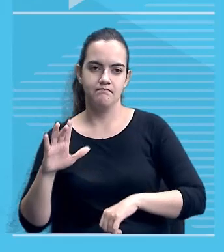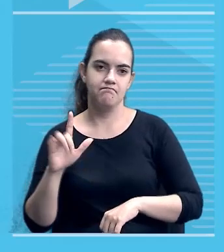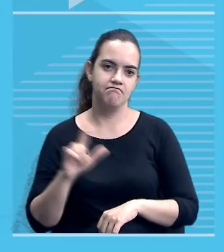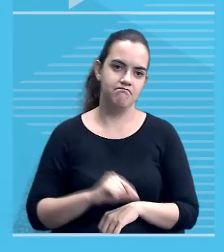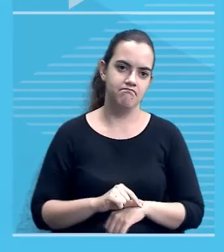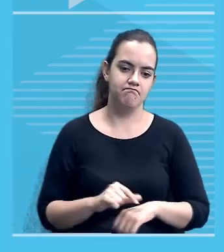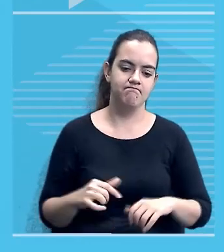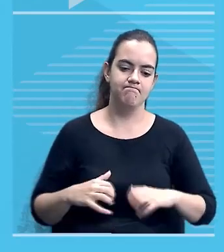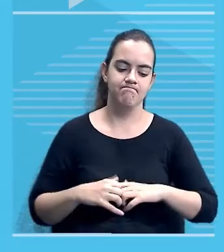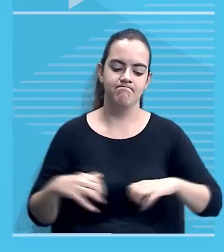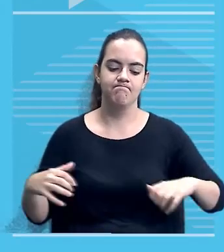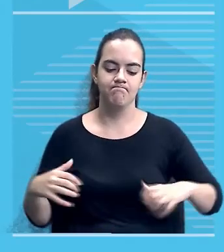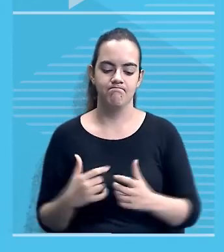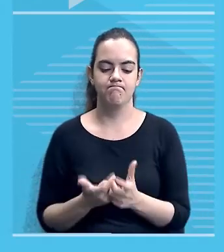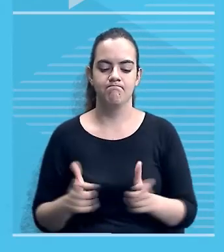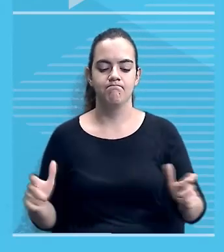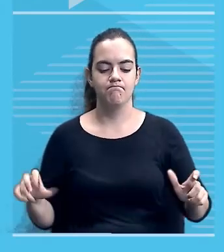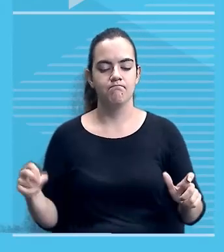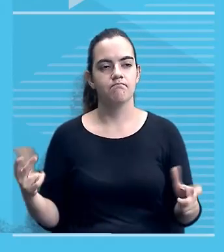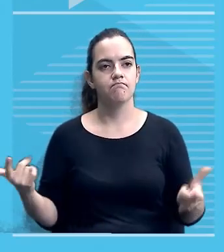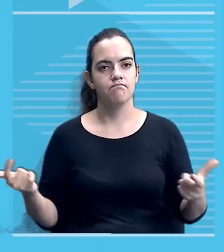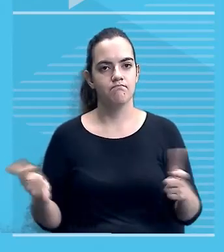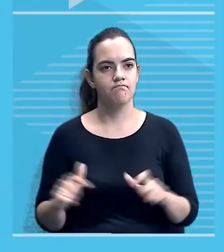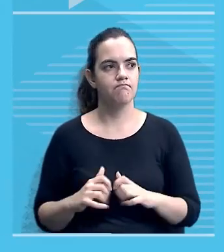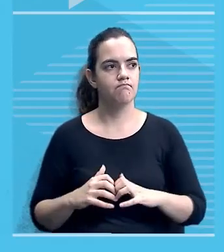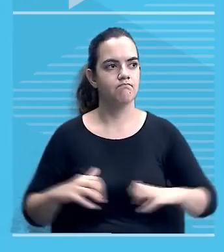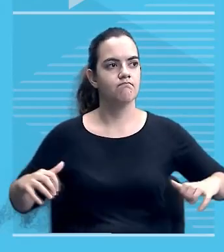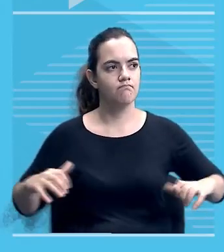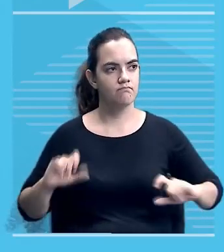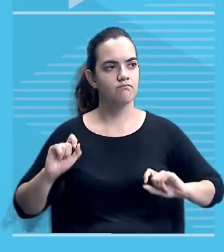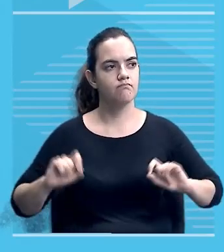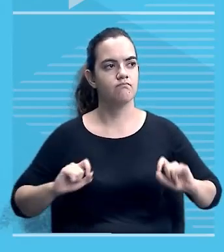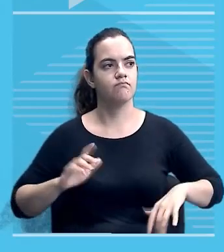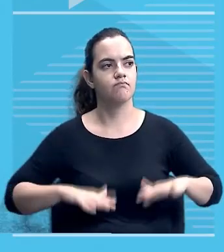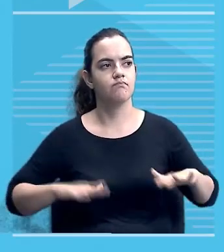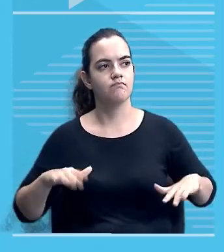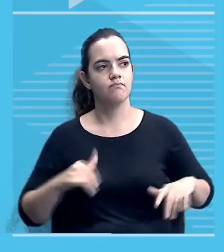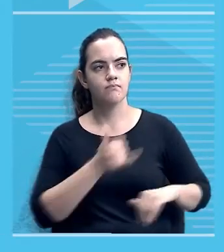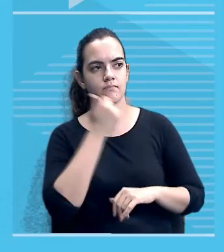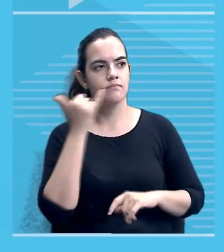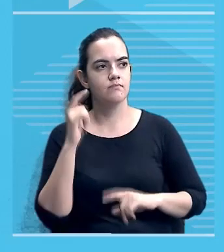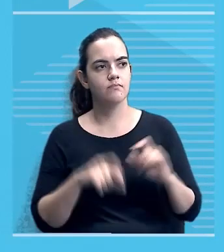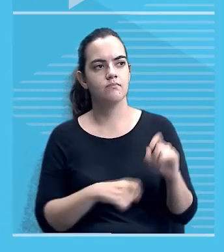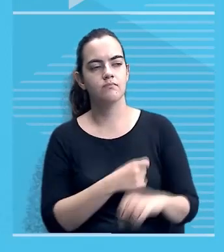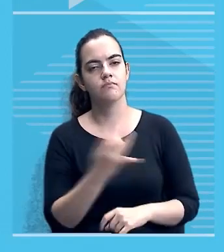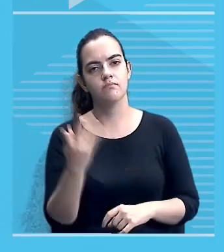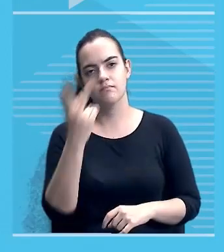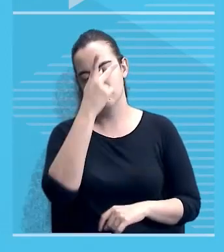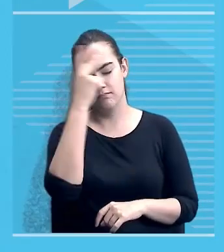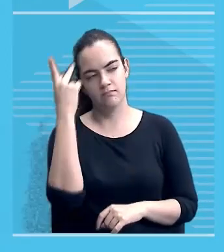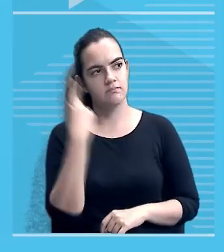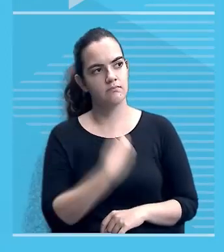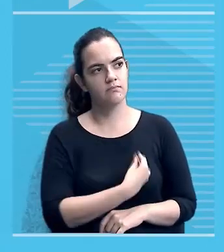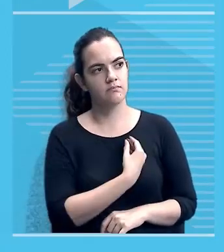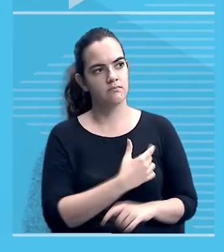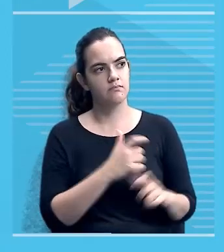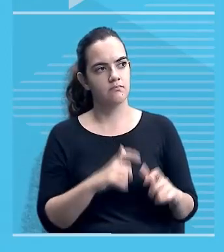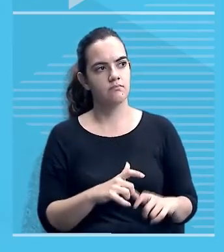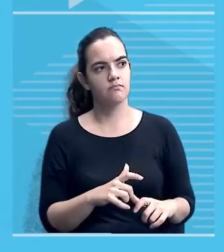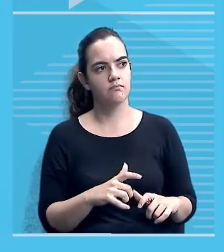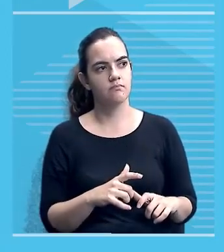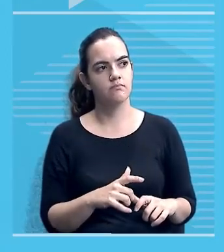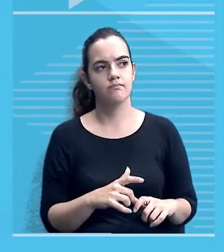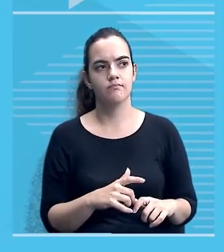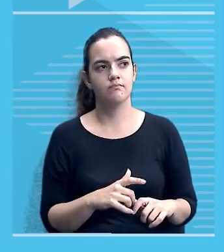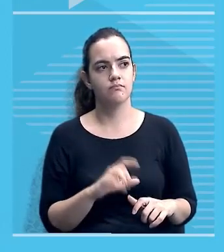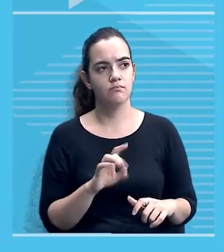econômico da área onde se localiza e do equipamento Urbano que possui quando